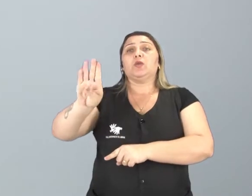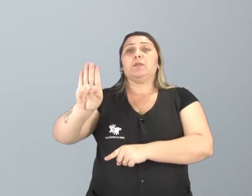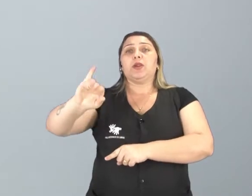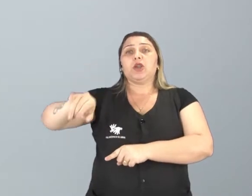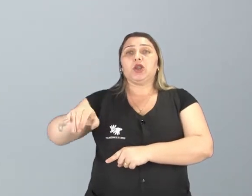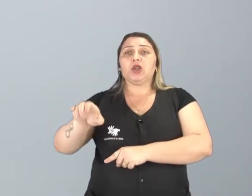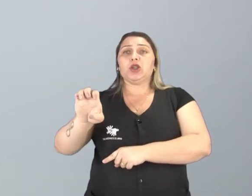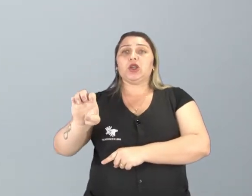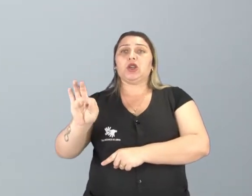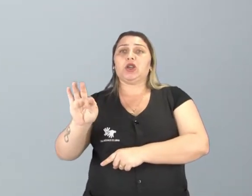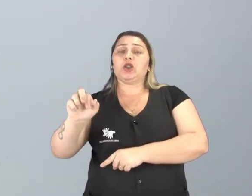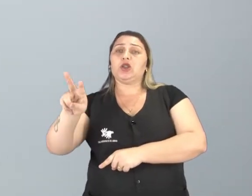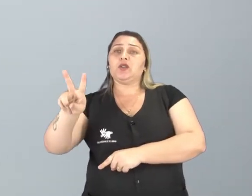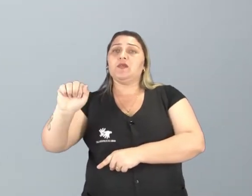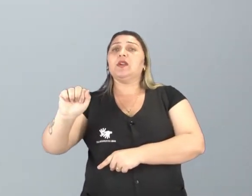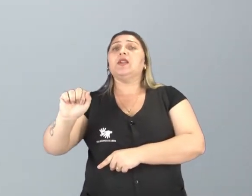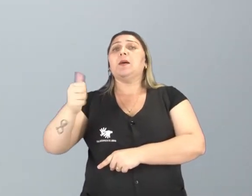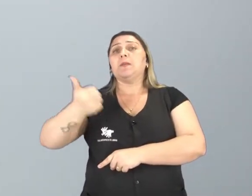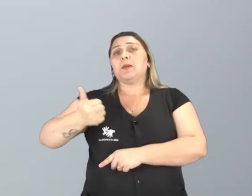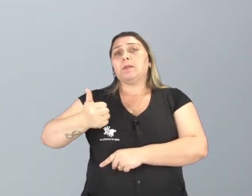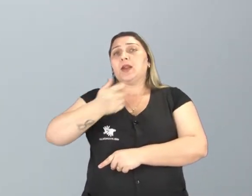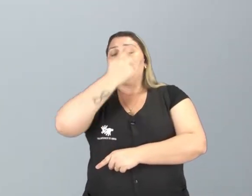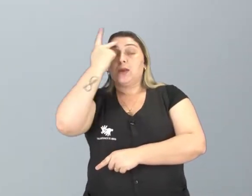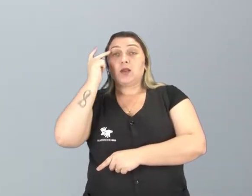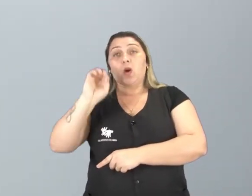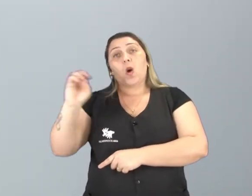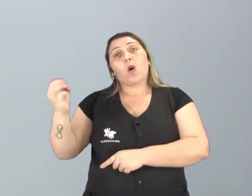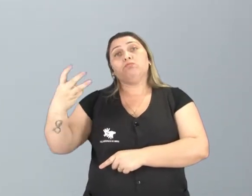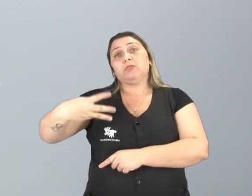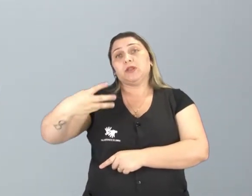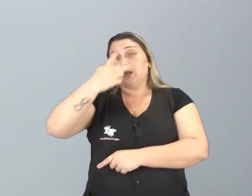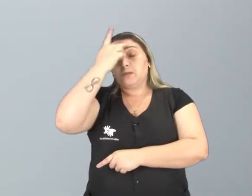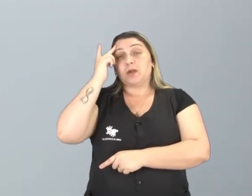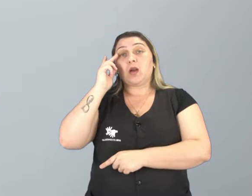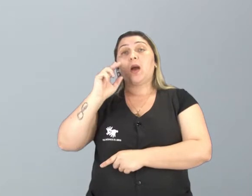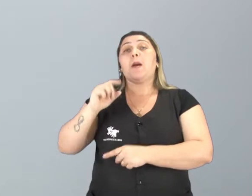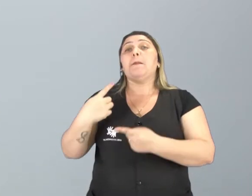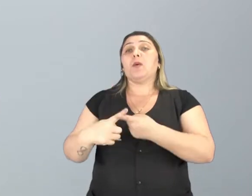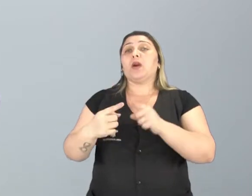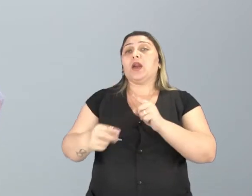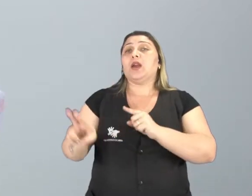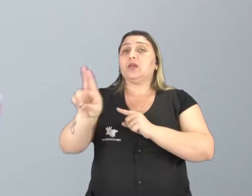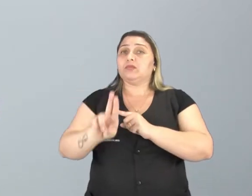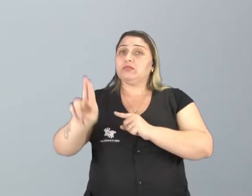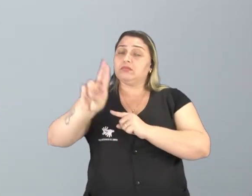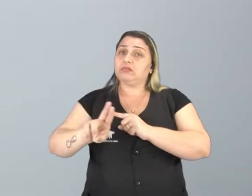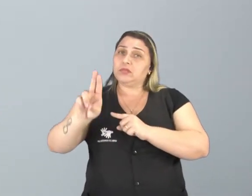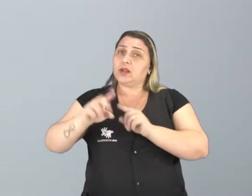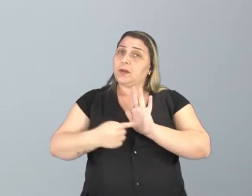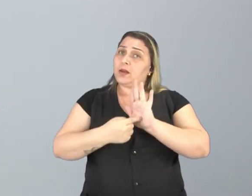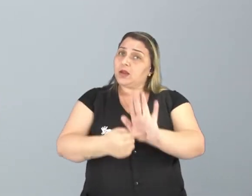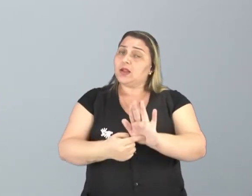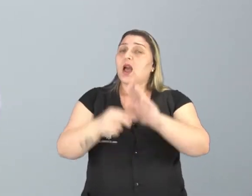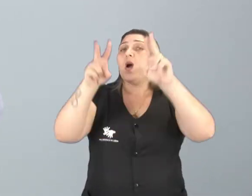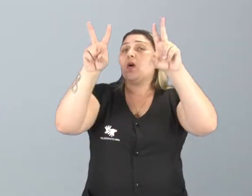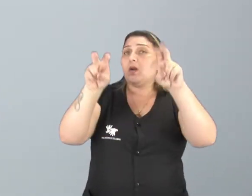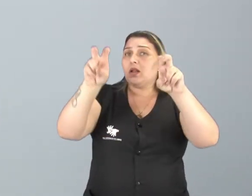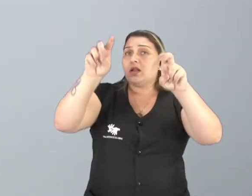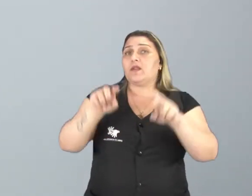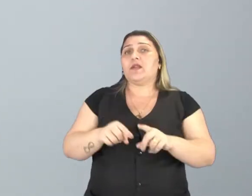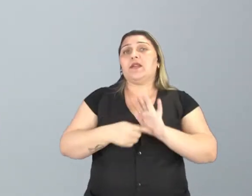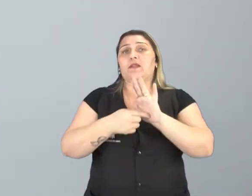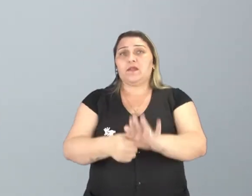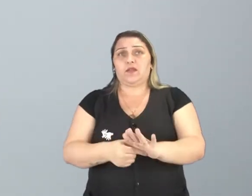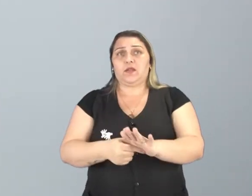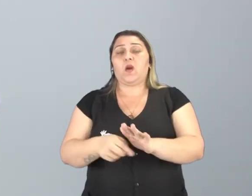primeira pessoa. O porquê eu vou usar terceira pessoa e primeira pessoa? Porque quando eu vou apresentar o tema do meu conteúdo, que vocês verão